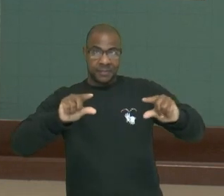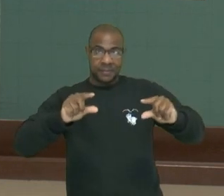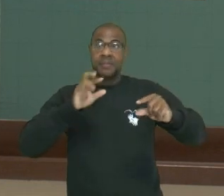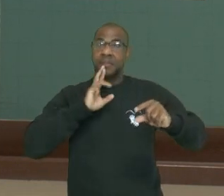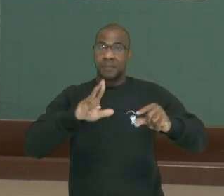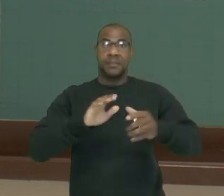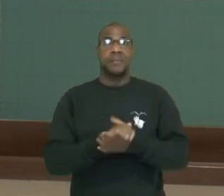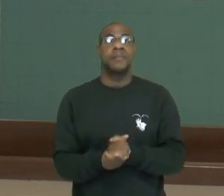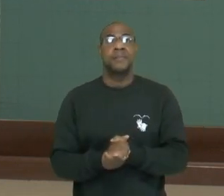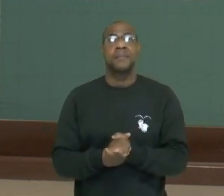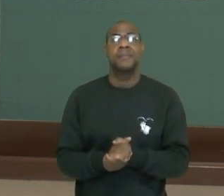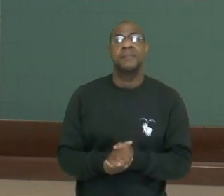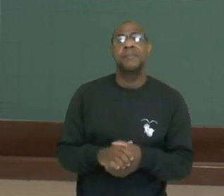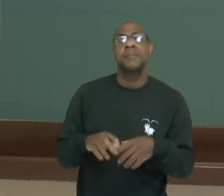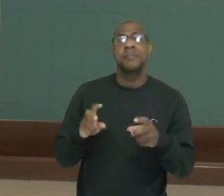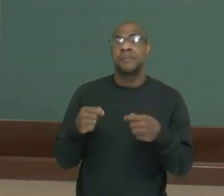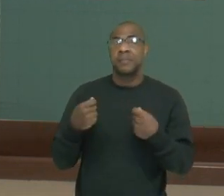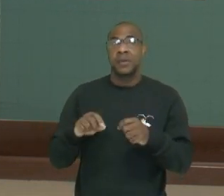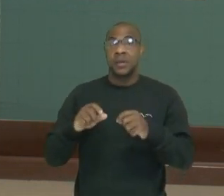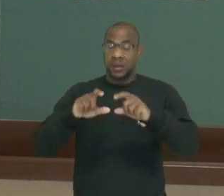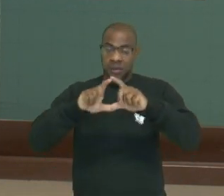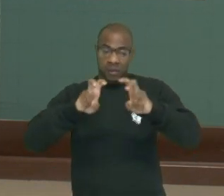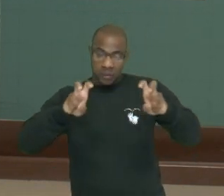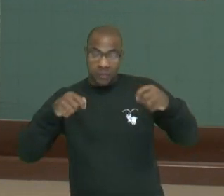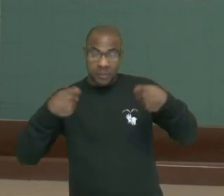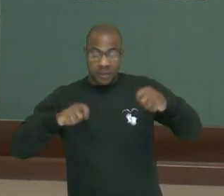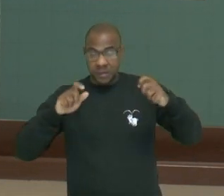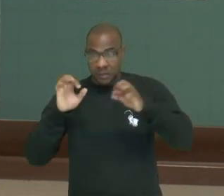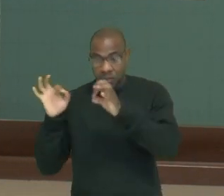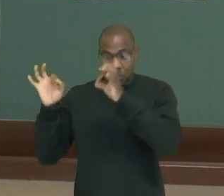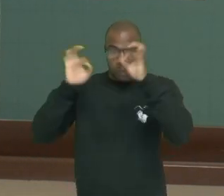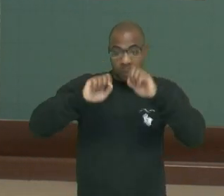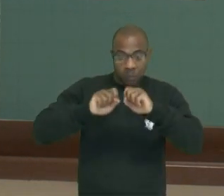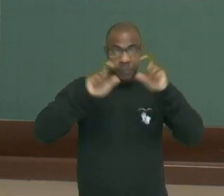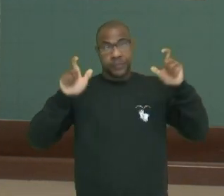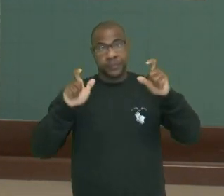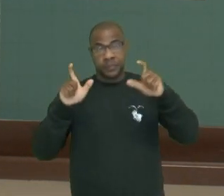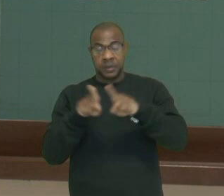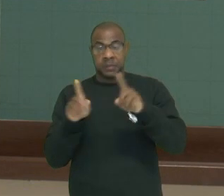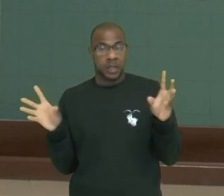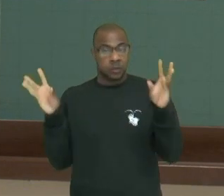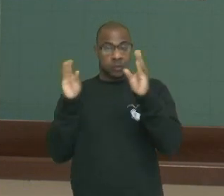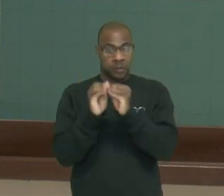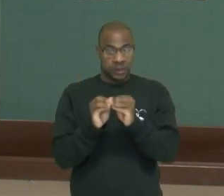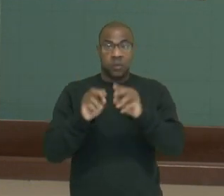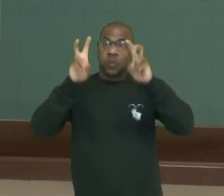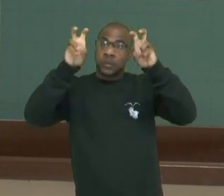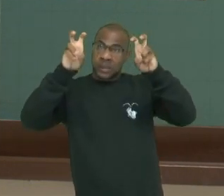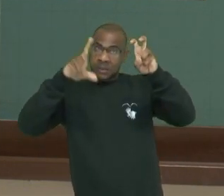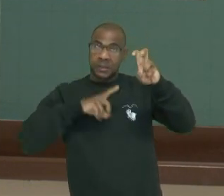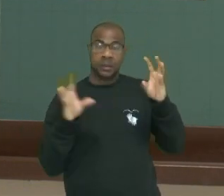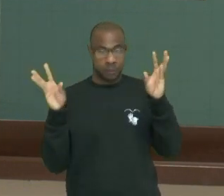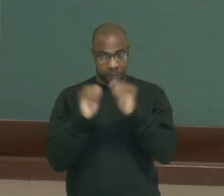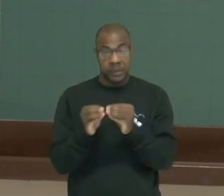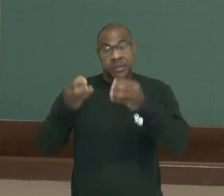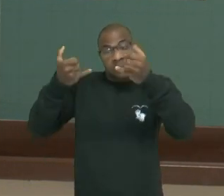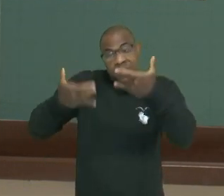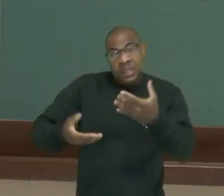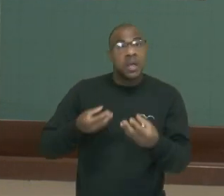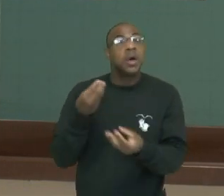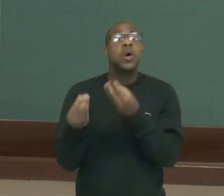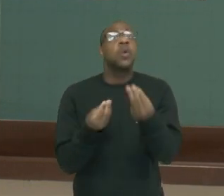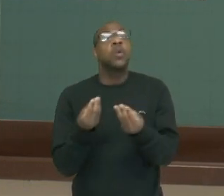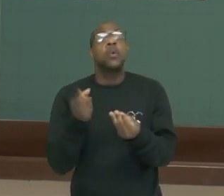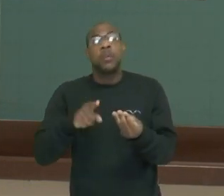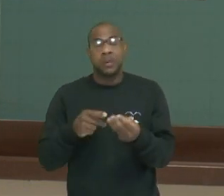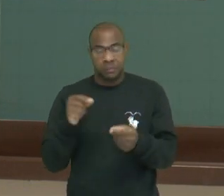responder. O título deve despertar a atenção do leitor e resumir o tema abordado. Explique como se deu